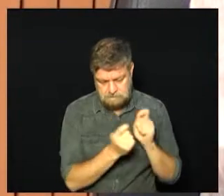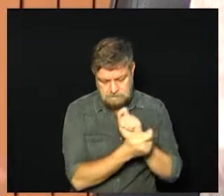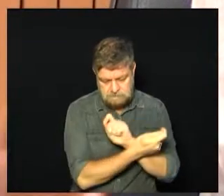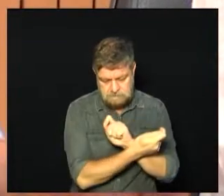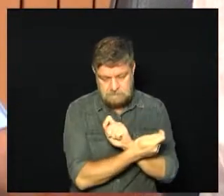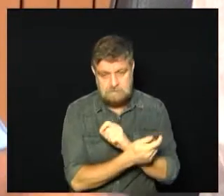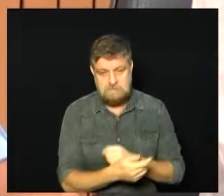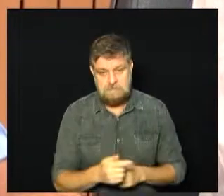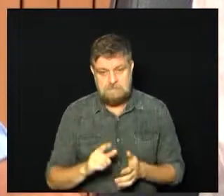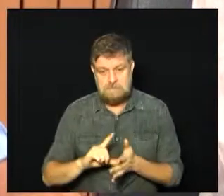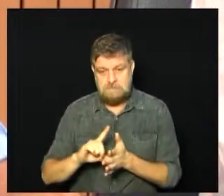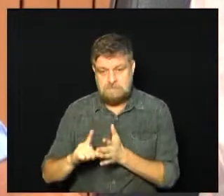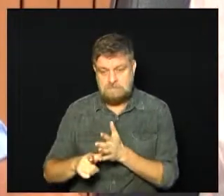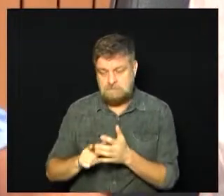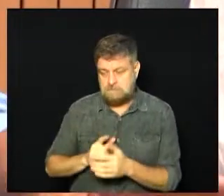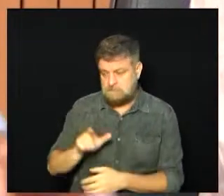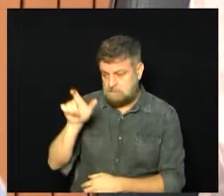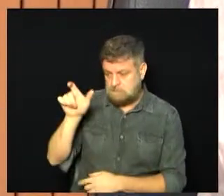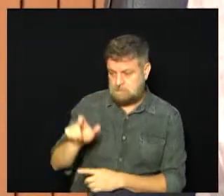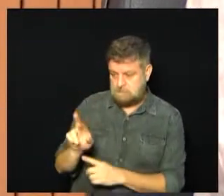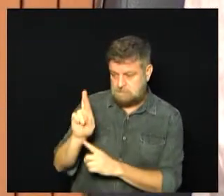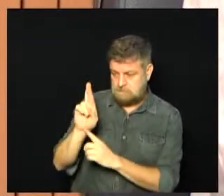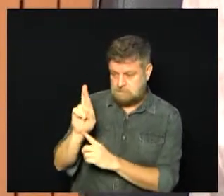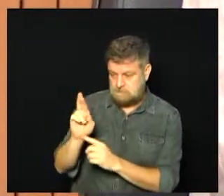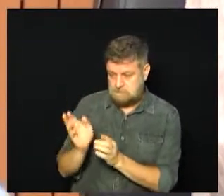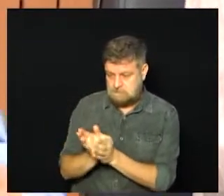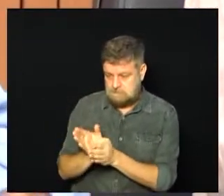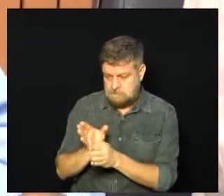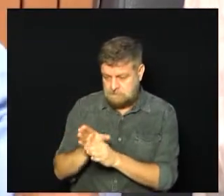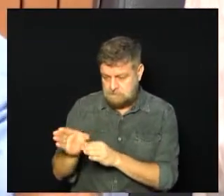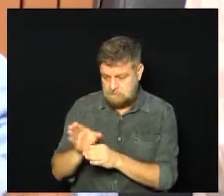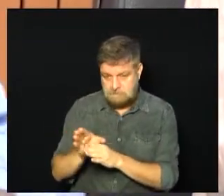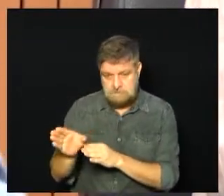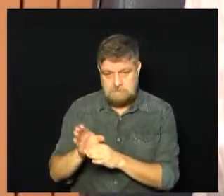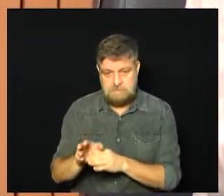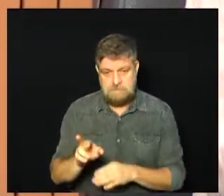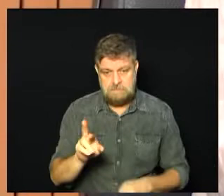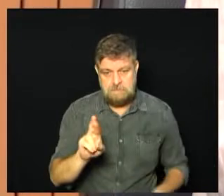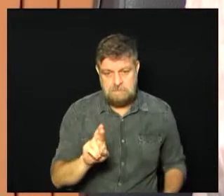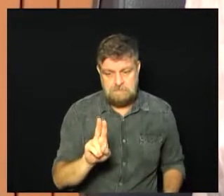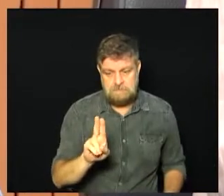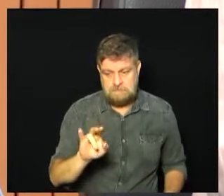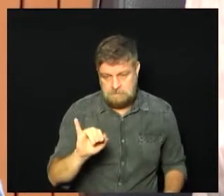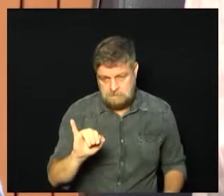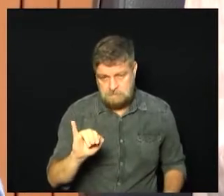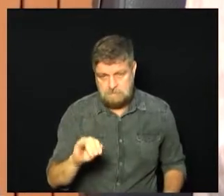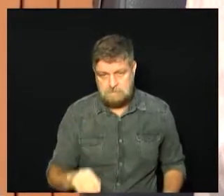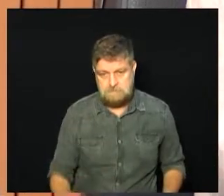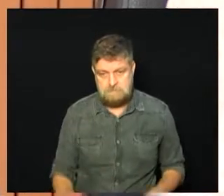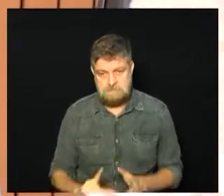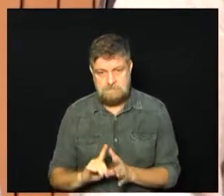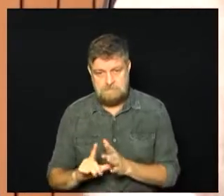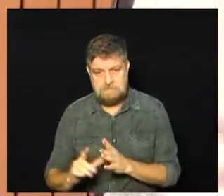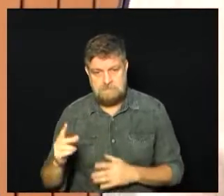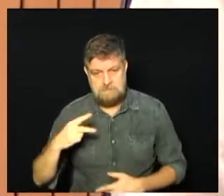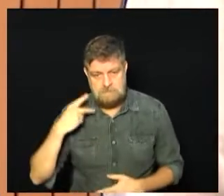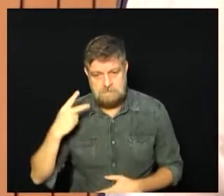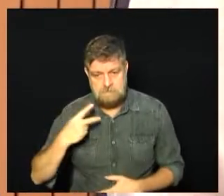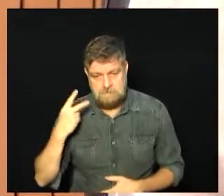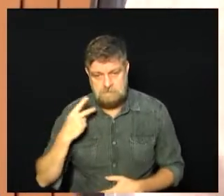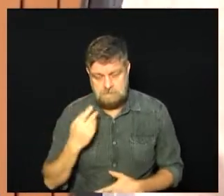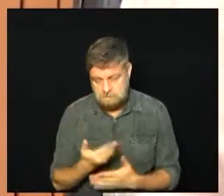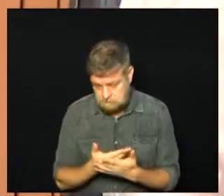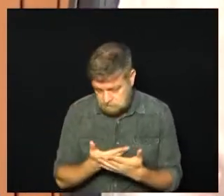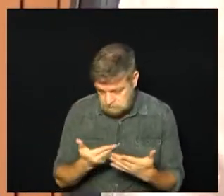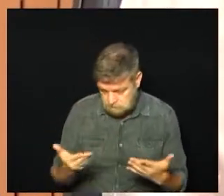Depois, passamos a palavra para o representante do CMDU, para o Rui Marô. Na sequência, os vereadores presentes que quiserem